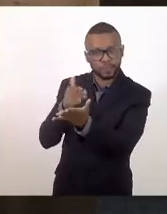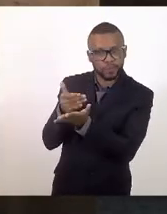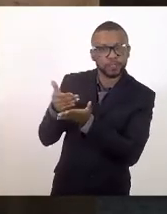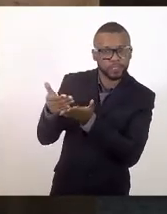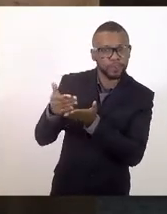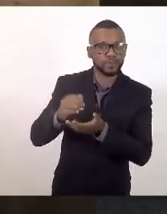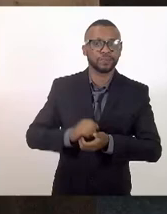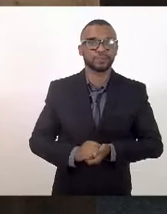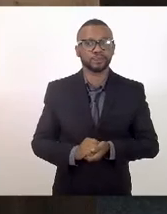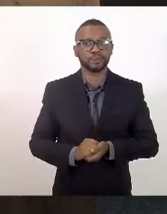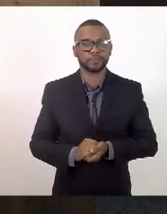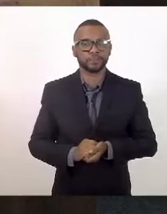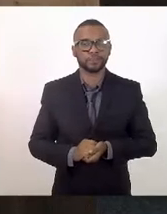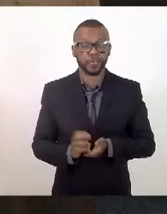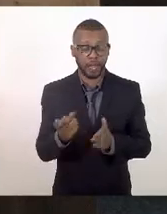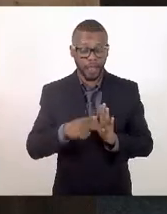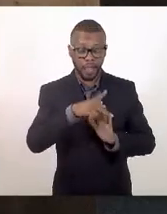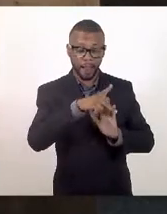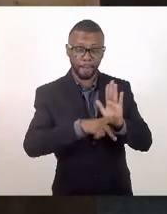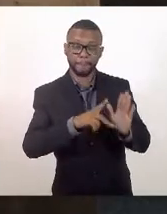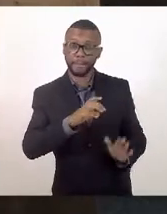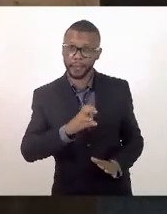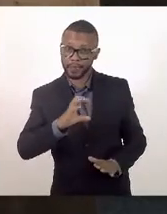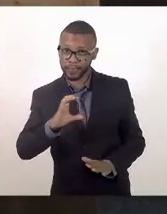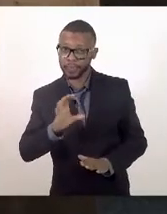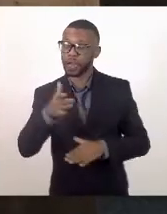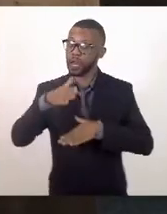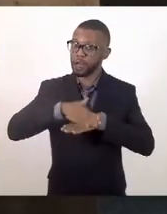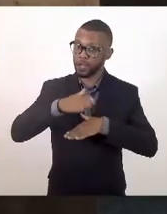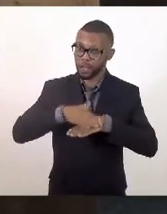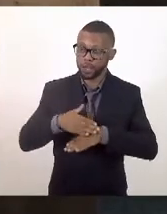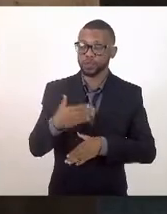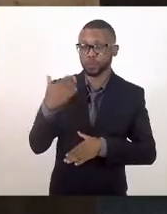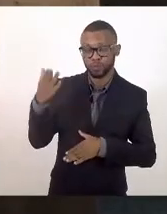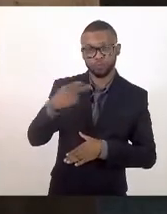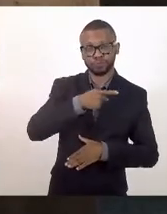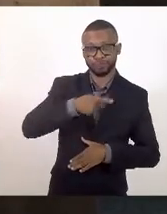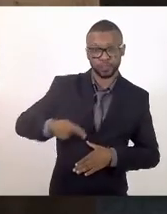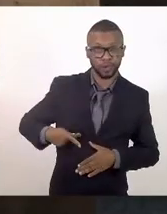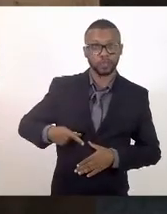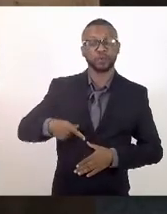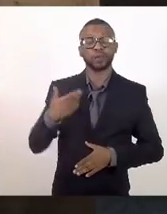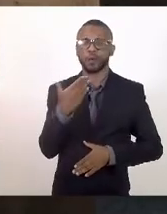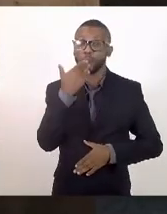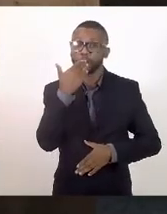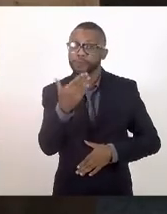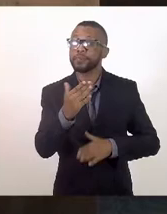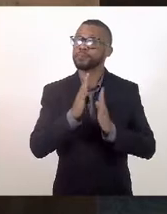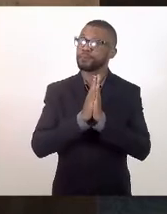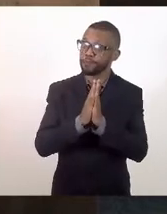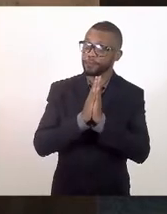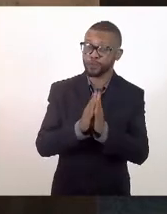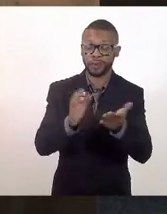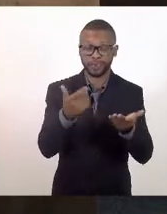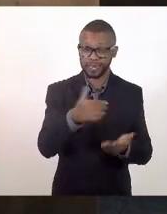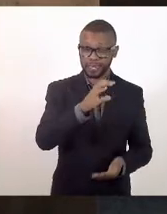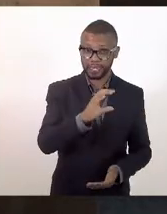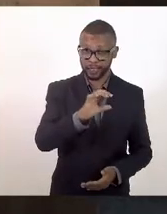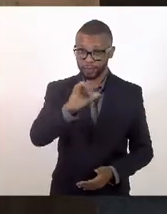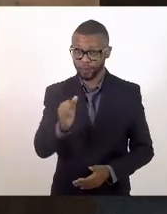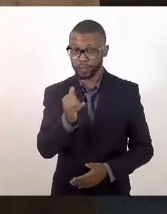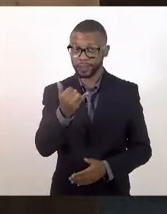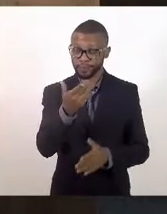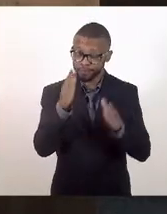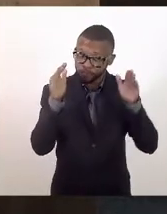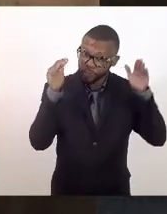PEC originalmente é de sua autoria, então eu queria fazer esse apelo aqui para que a CCJ pautasse, né, a apreciação das emendas ao